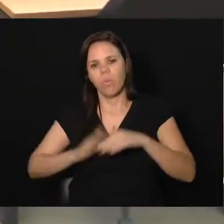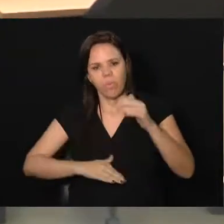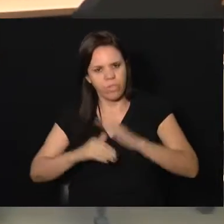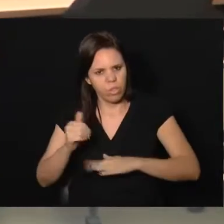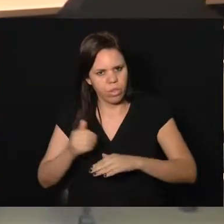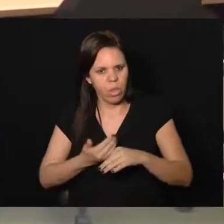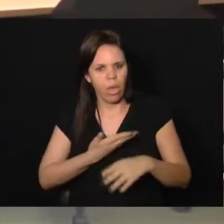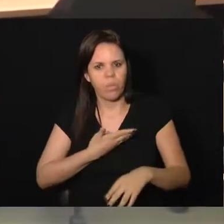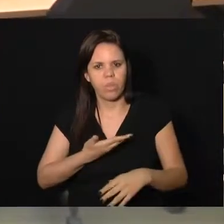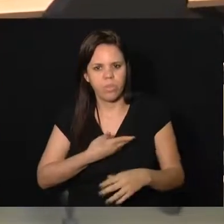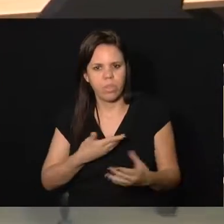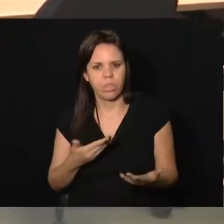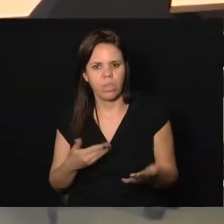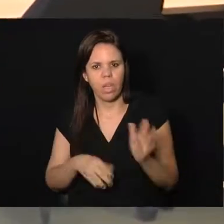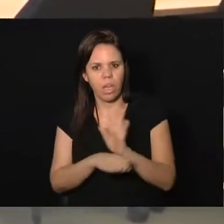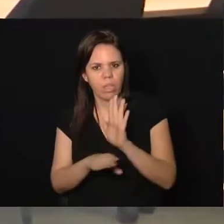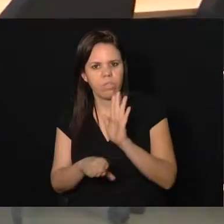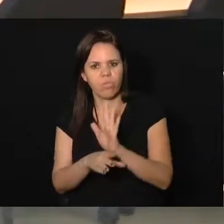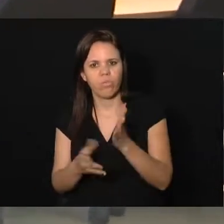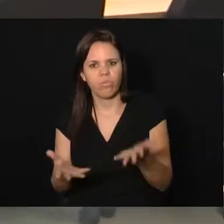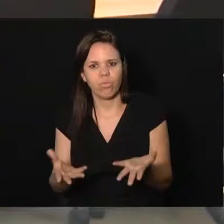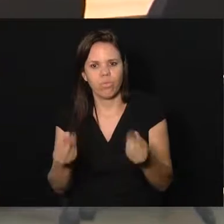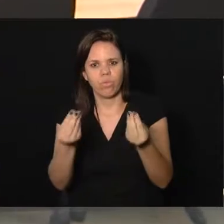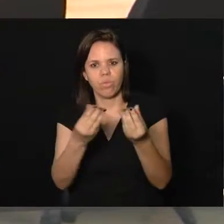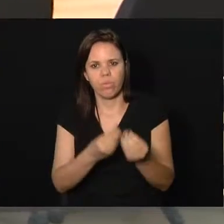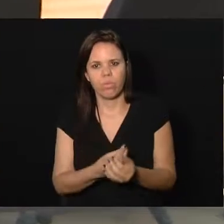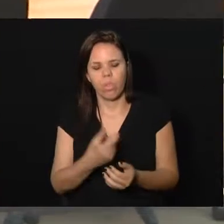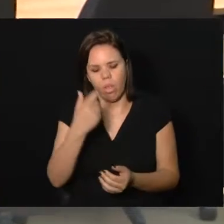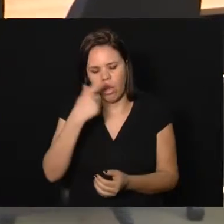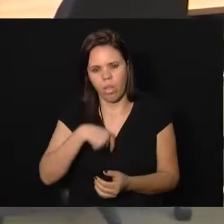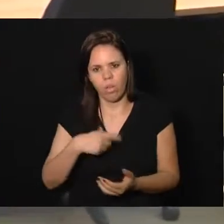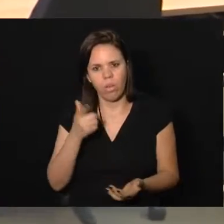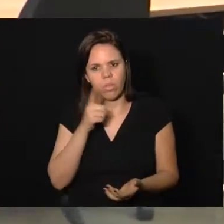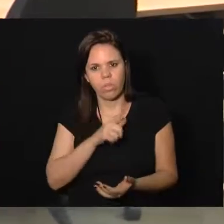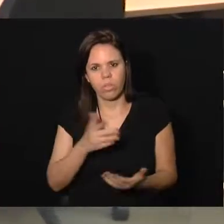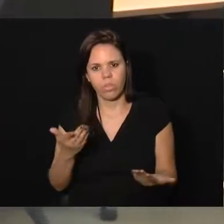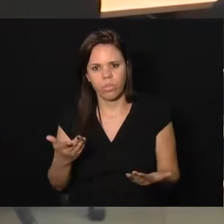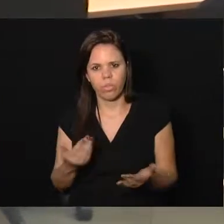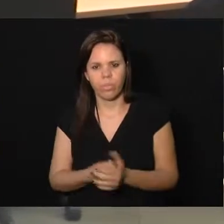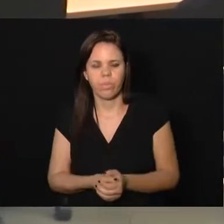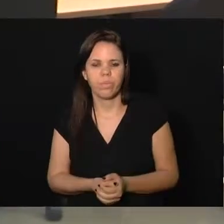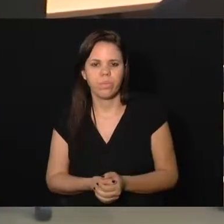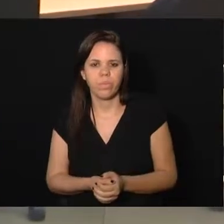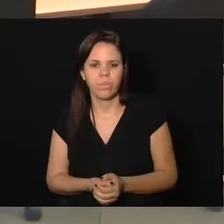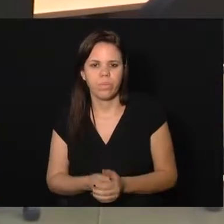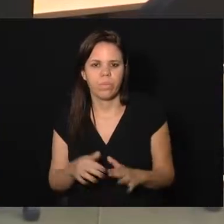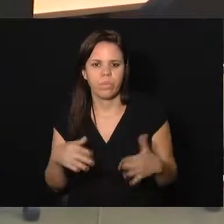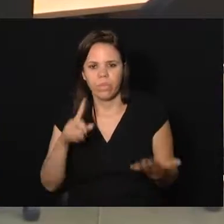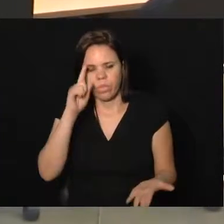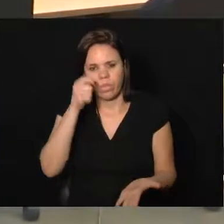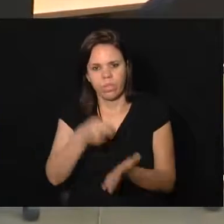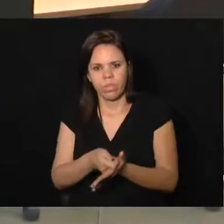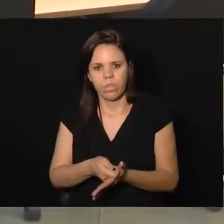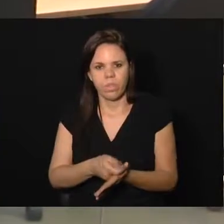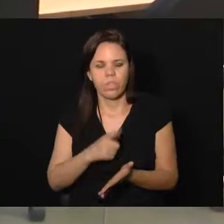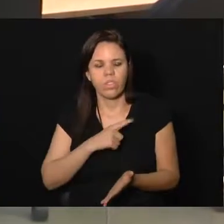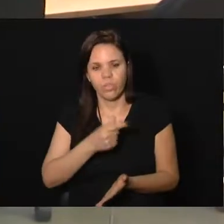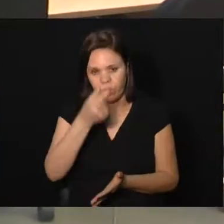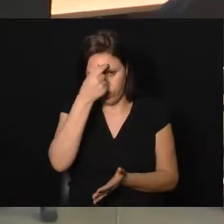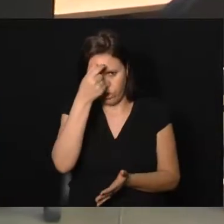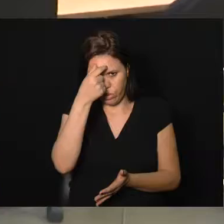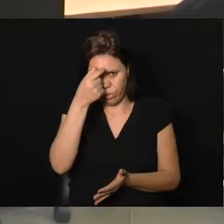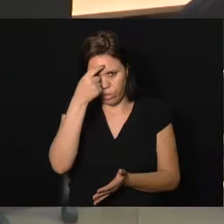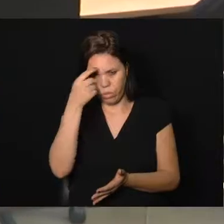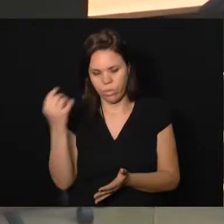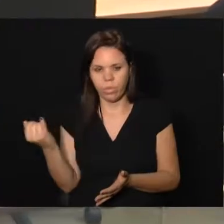amizade, ajudou muito a ser quem eu sou hoje, quando eu decidi e tive consciência, obviamente,